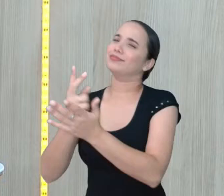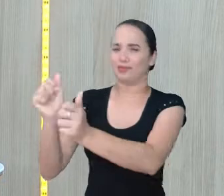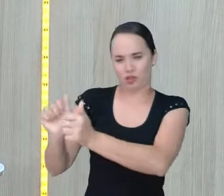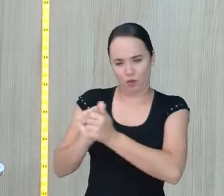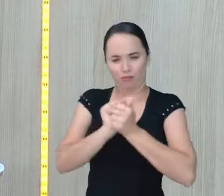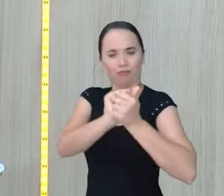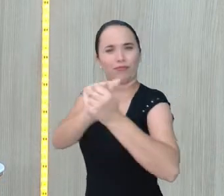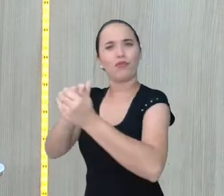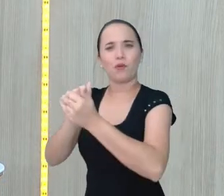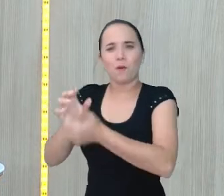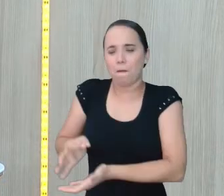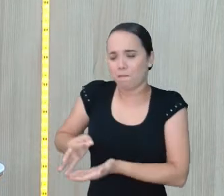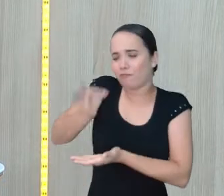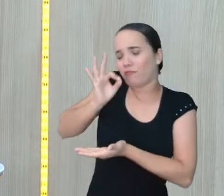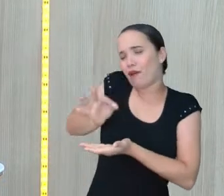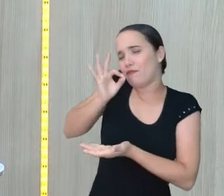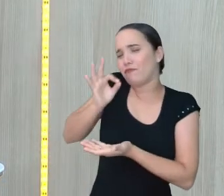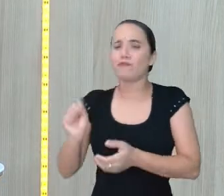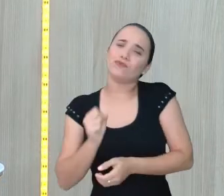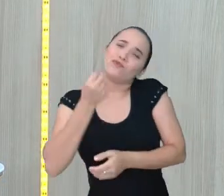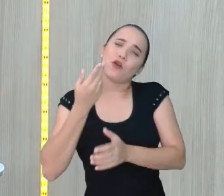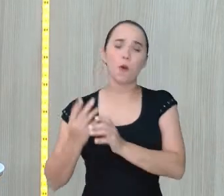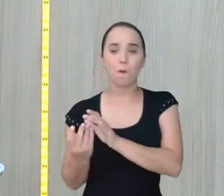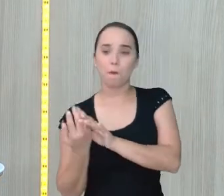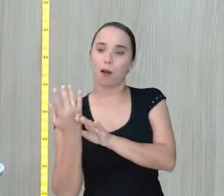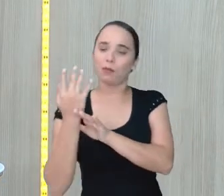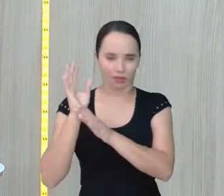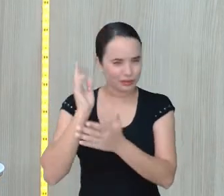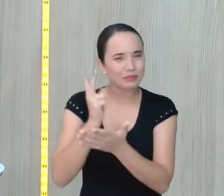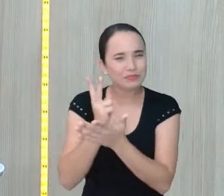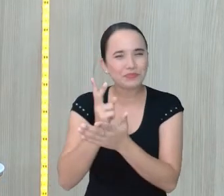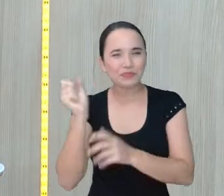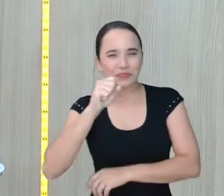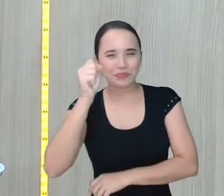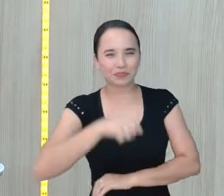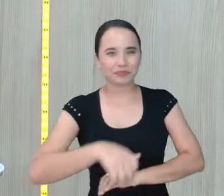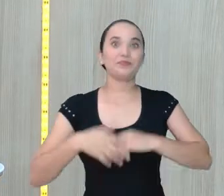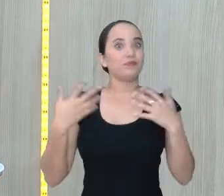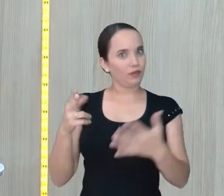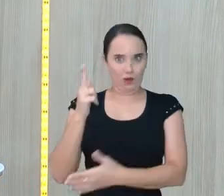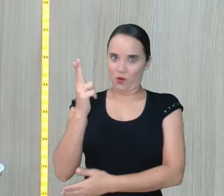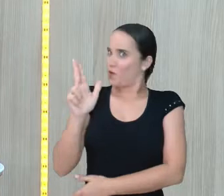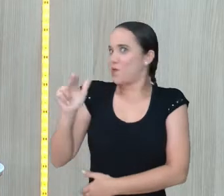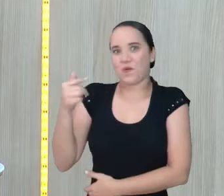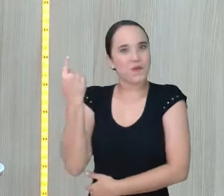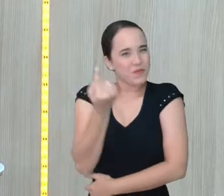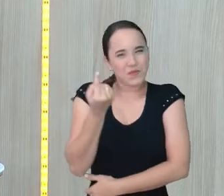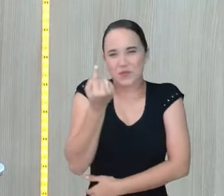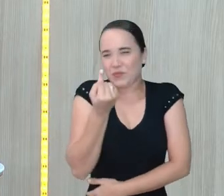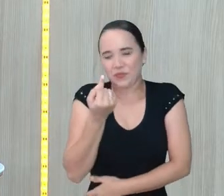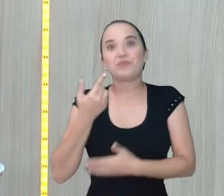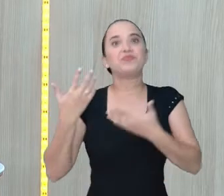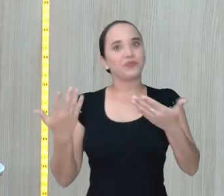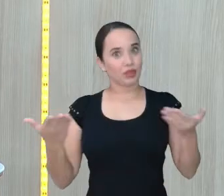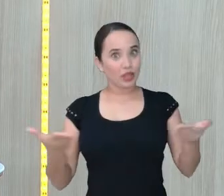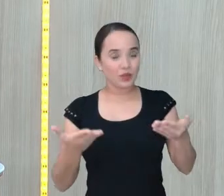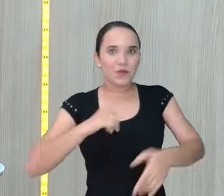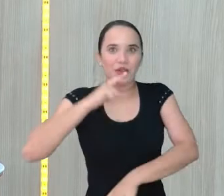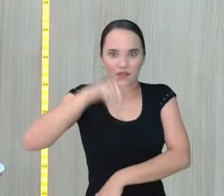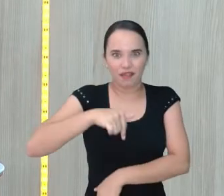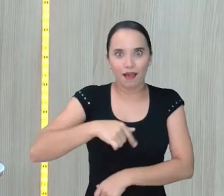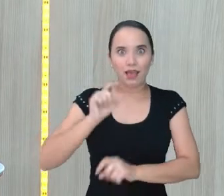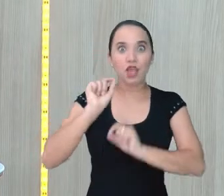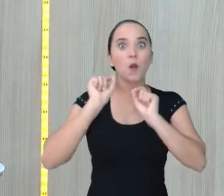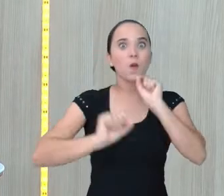professora? Sempre ou acompanhada. O café, ou a planta, mas... Isso, exatamente. Não, nunca estou só, né? E hoje a gente está aqui